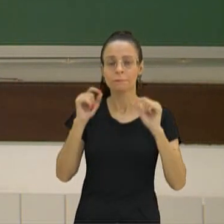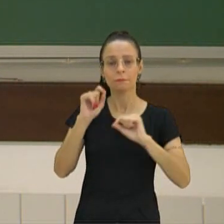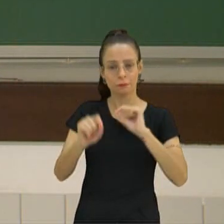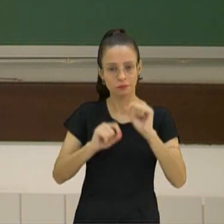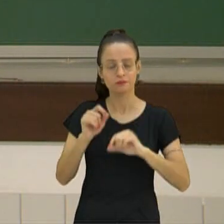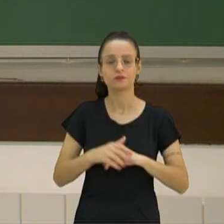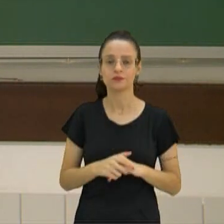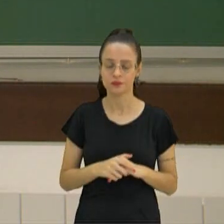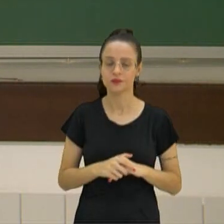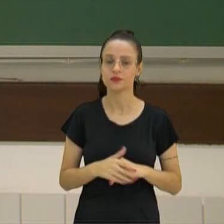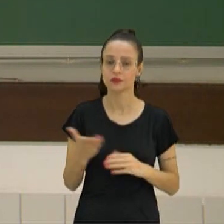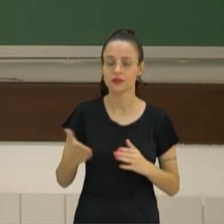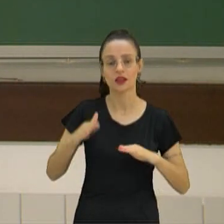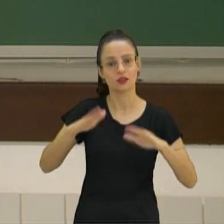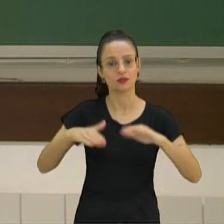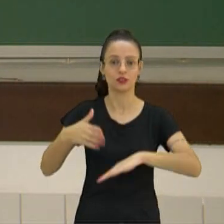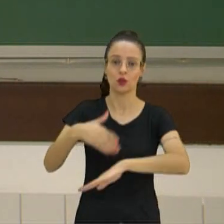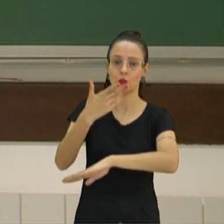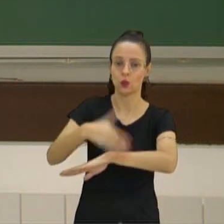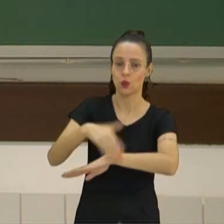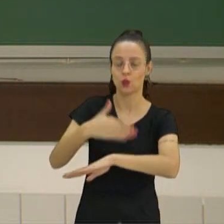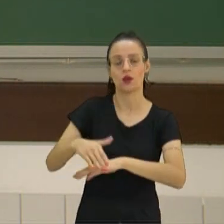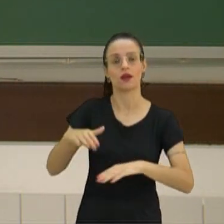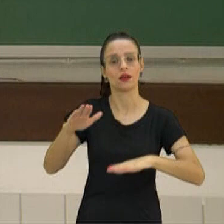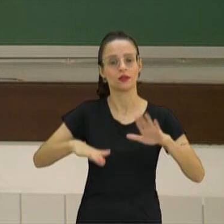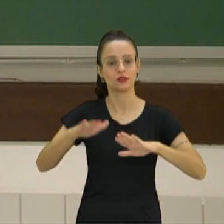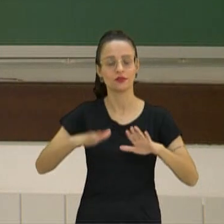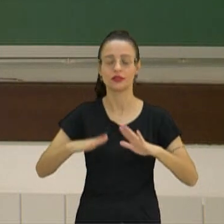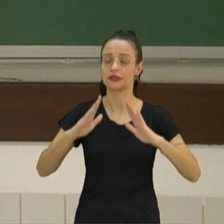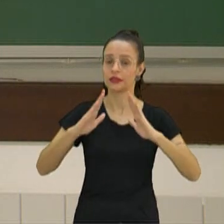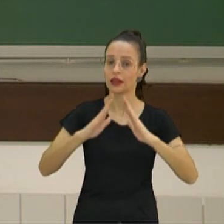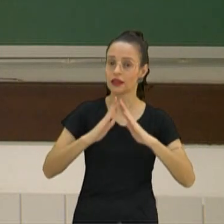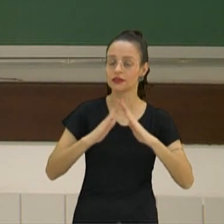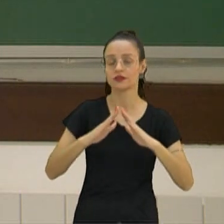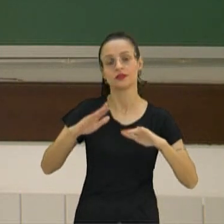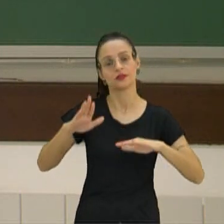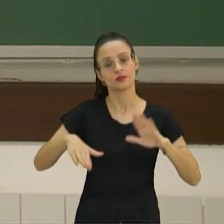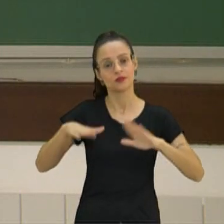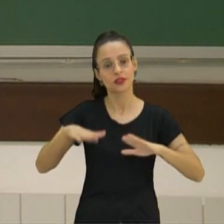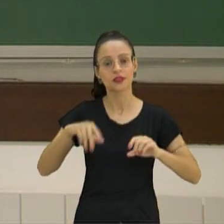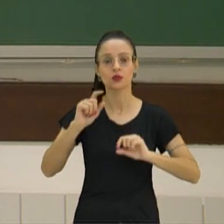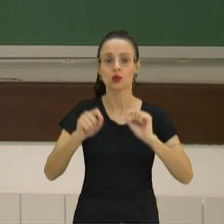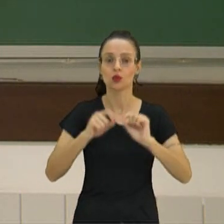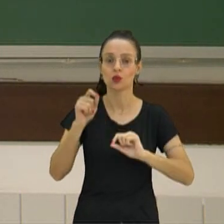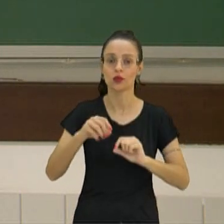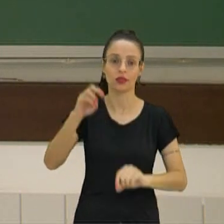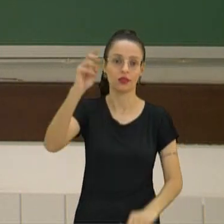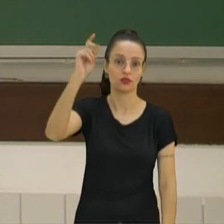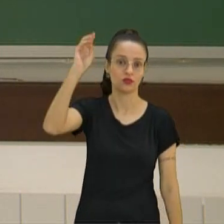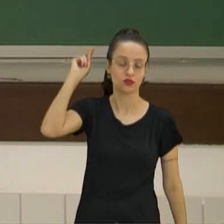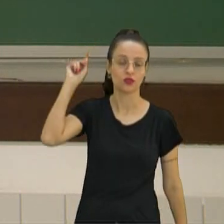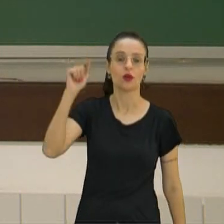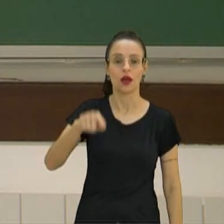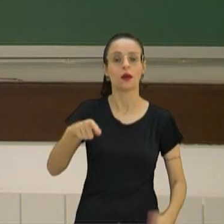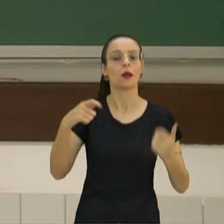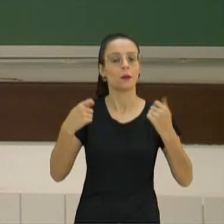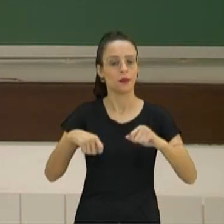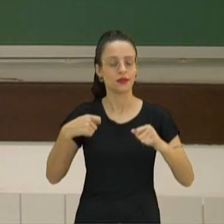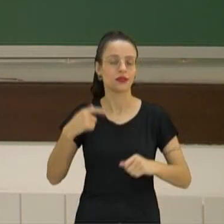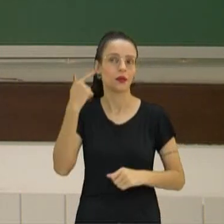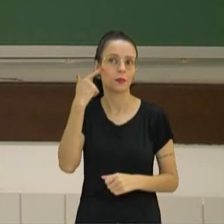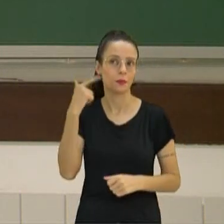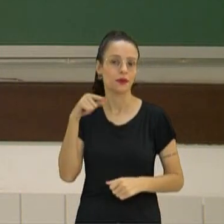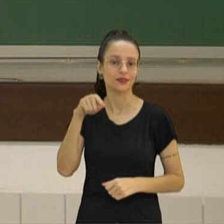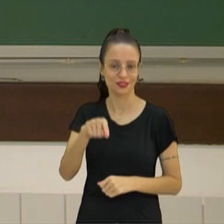sendo encenada, que às vezes é na rua, né? Às vezes é numa casa, às vezes é num tempo mais antigo, e a gente precisa pensar